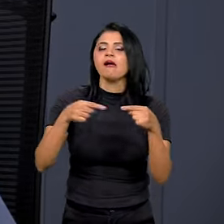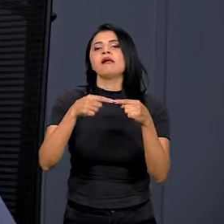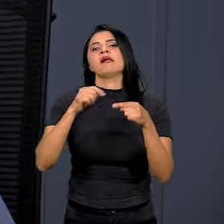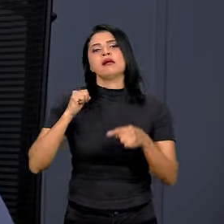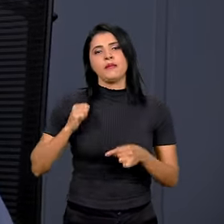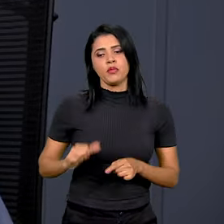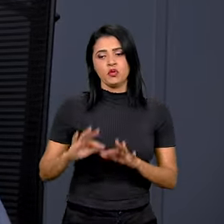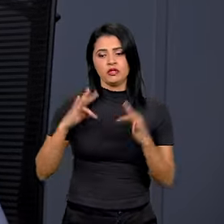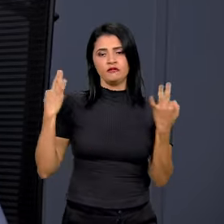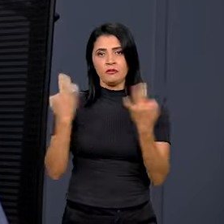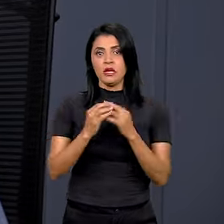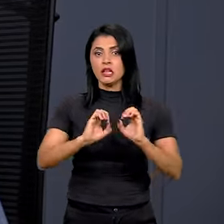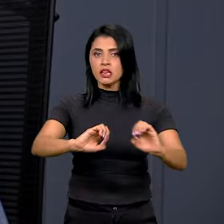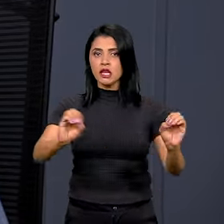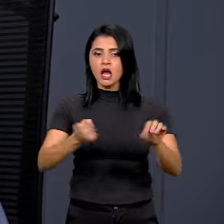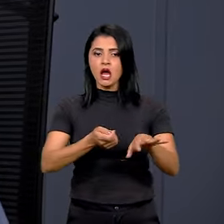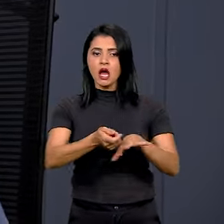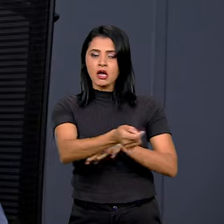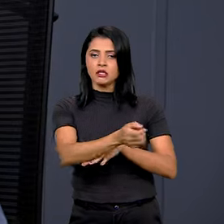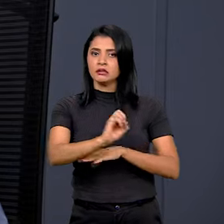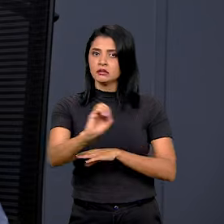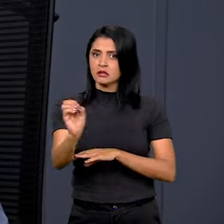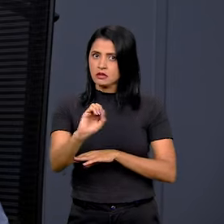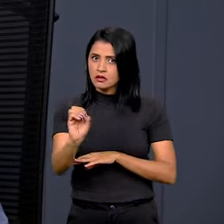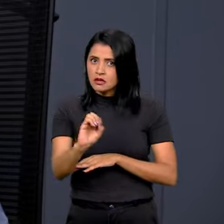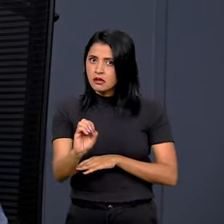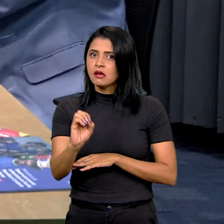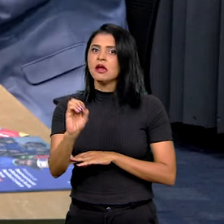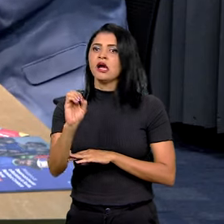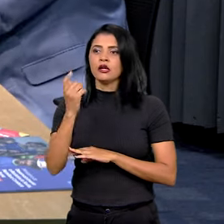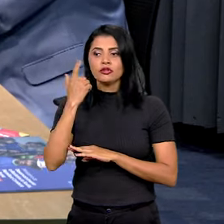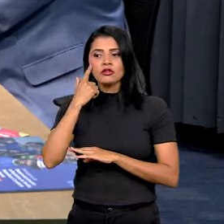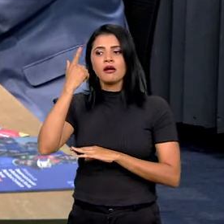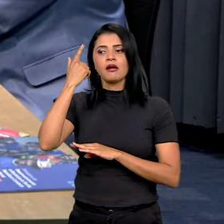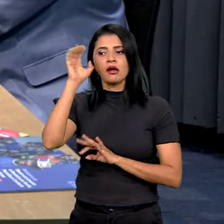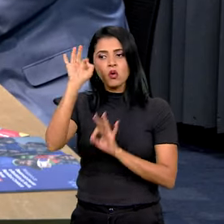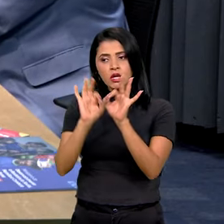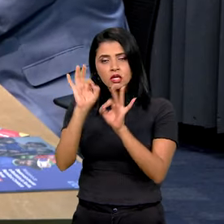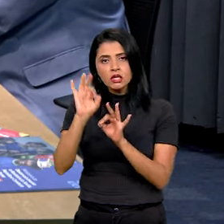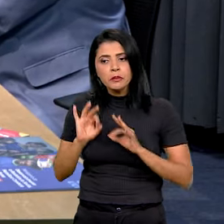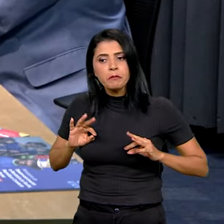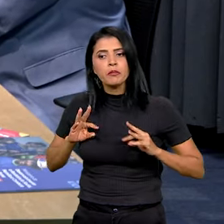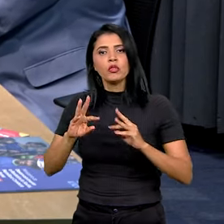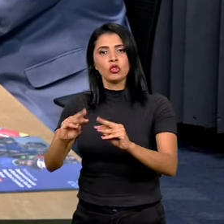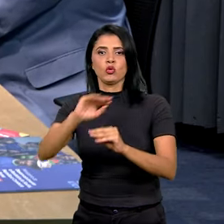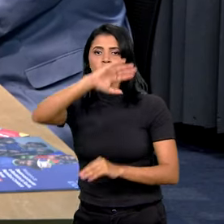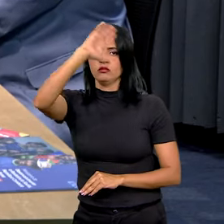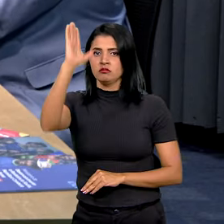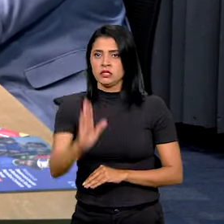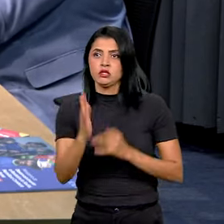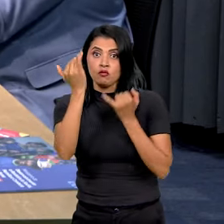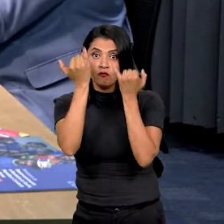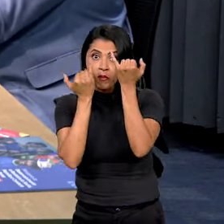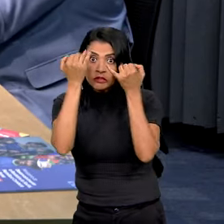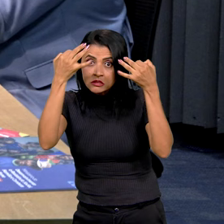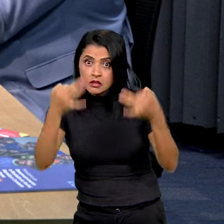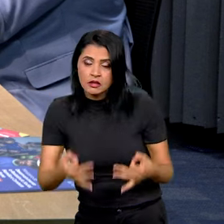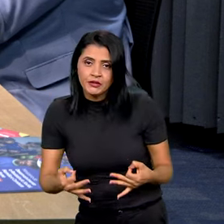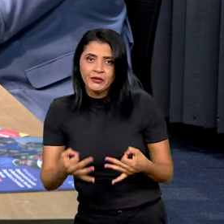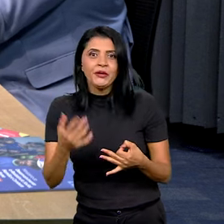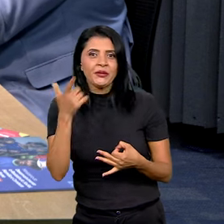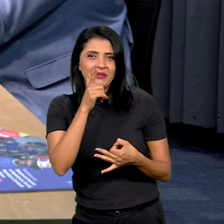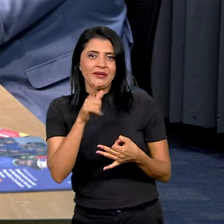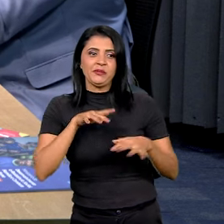lógica de uma bolsa família sem fake News no qual a gente Estabeleça toda essa ideia para pro país inteiro a gente até conseguiu um movimento agora